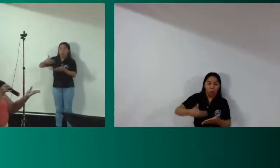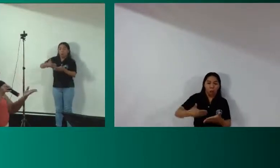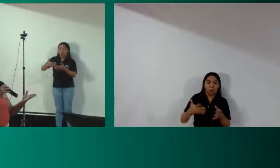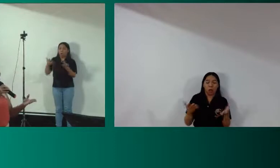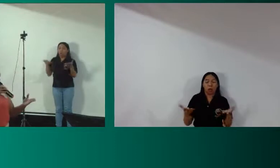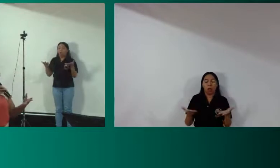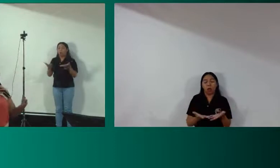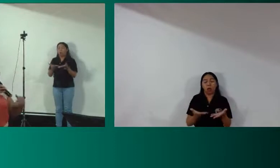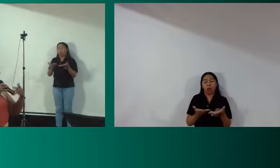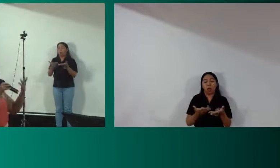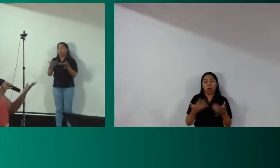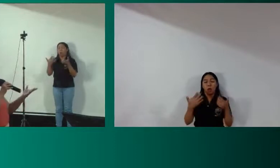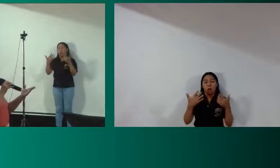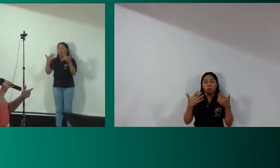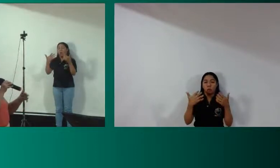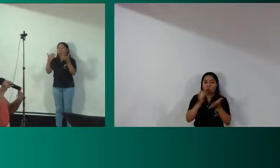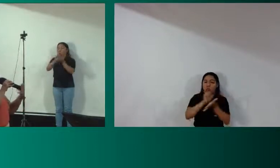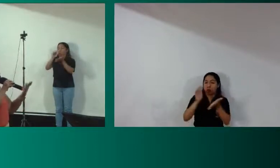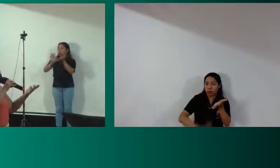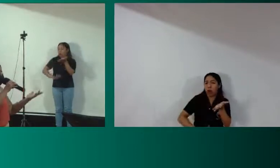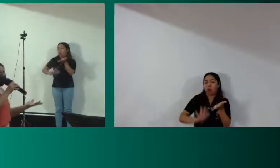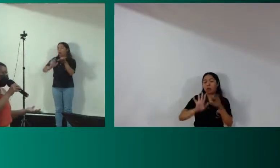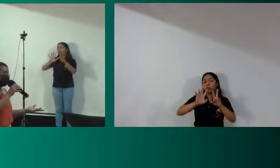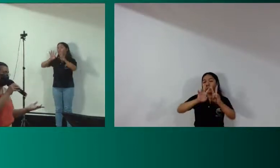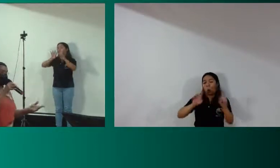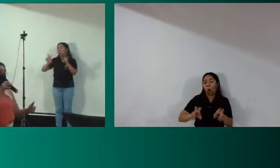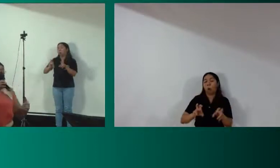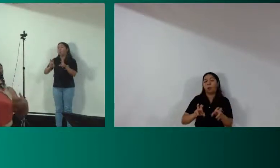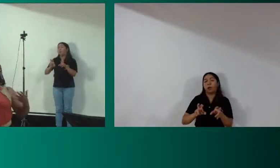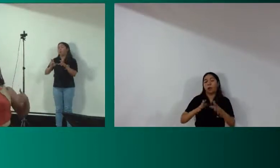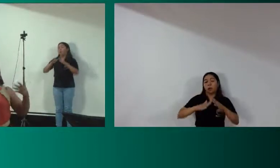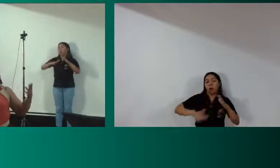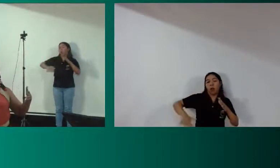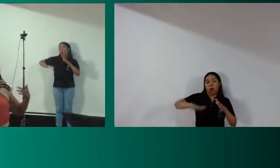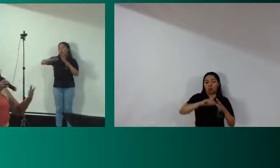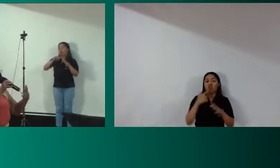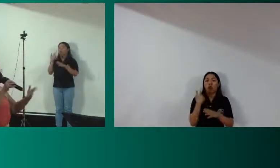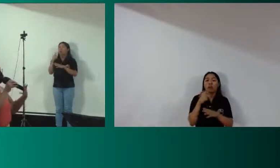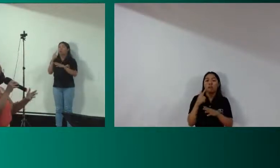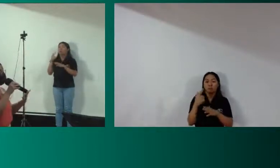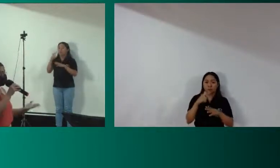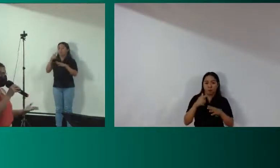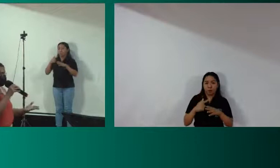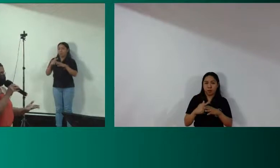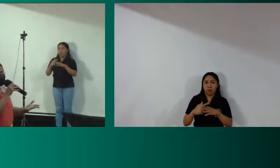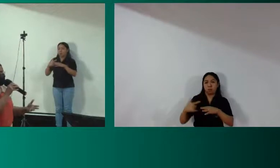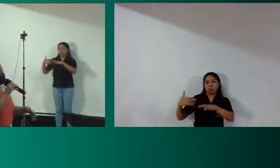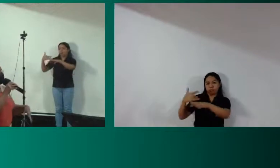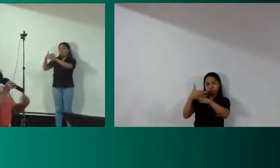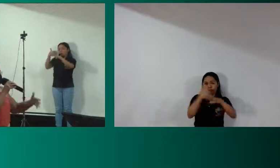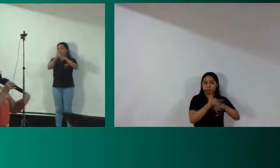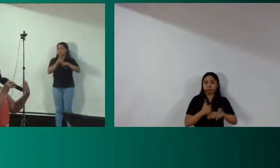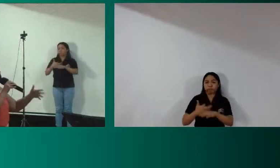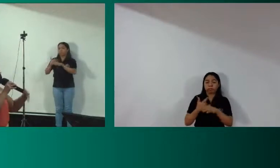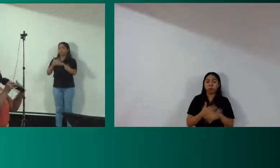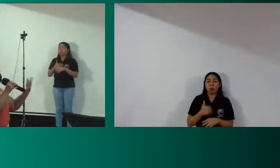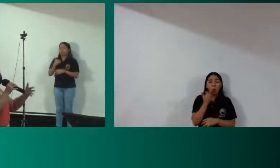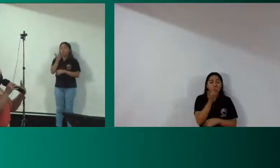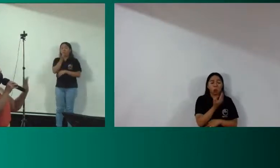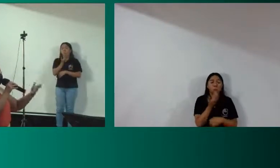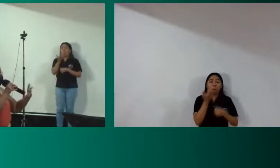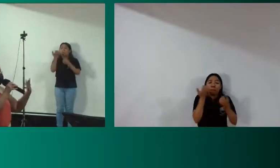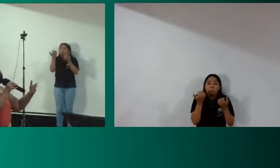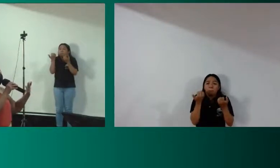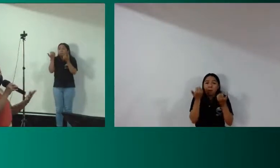trabalho sobre o bairro né foi trabalhar a geografia urbana pedi para meus instantes falarem sobre o bairro E aí cada um